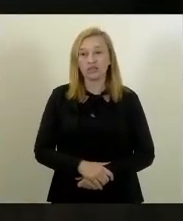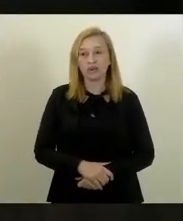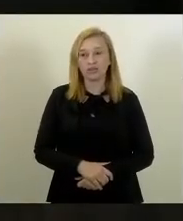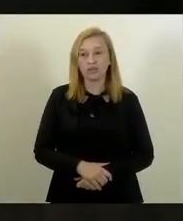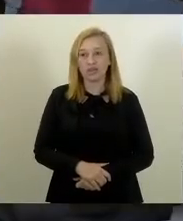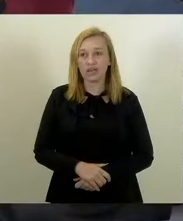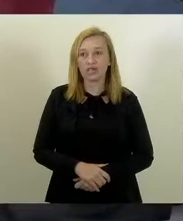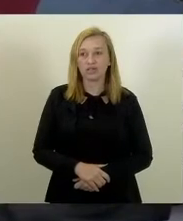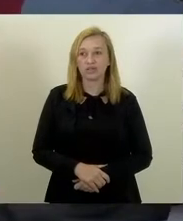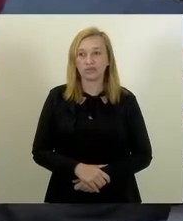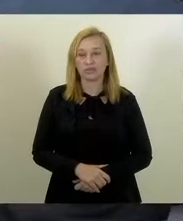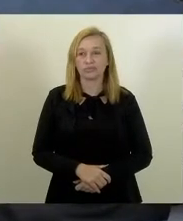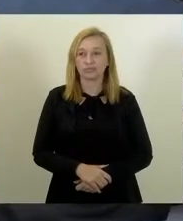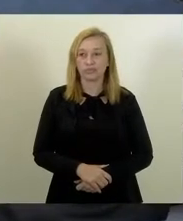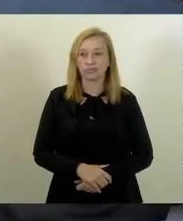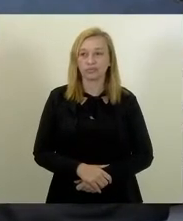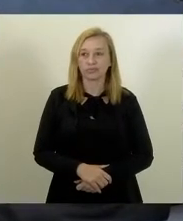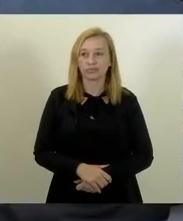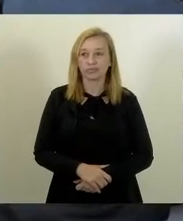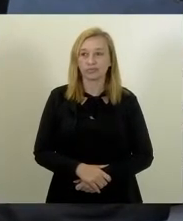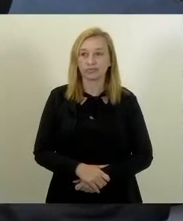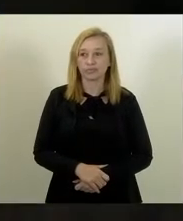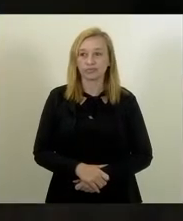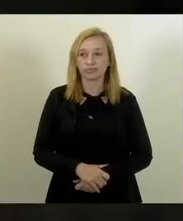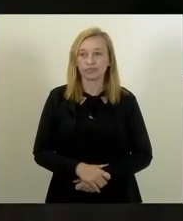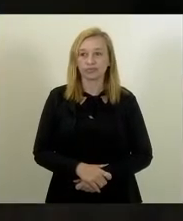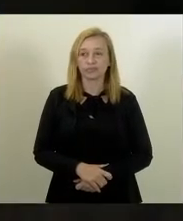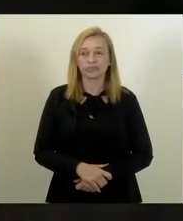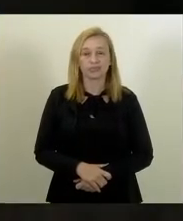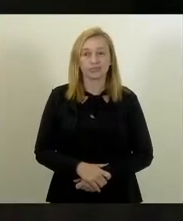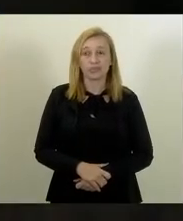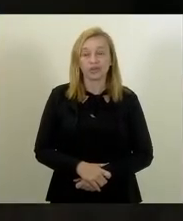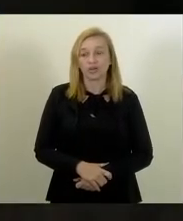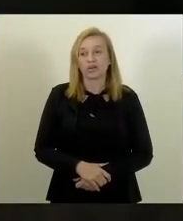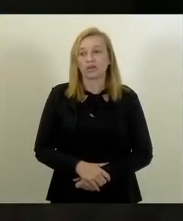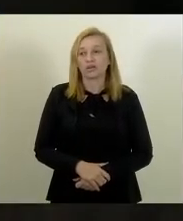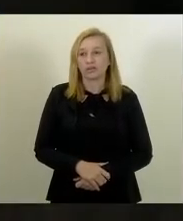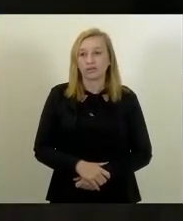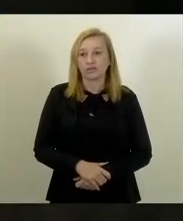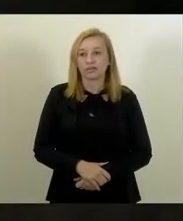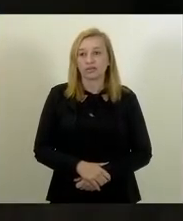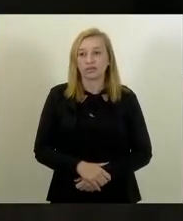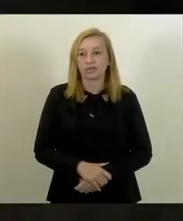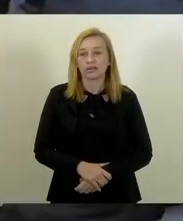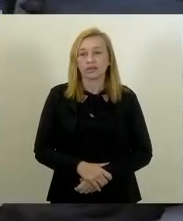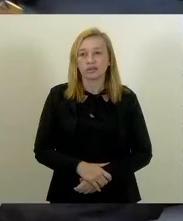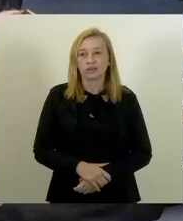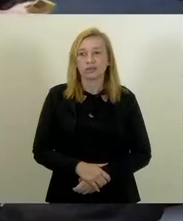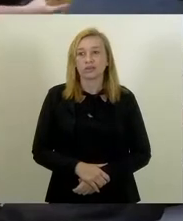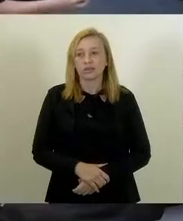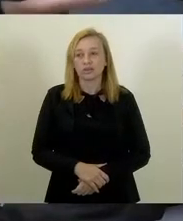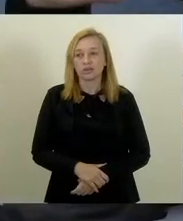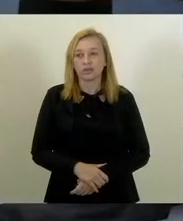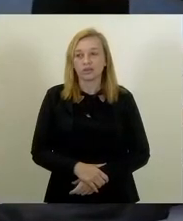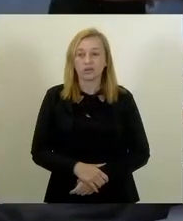Paulo. Com assessoria de todos os santos.